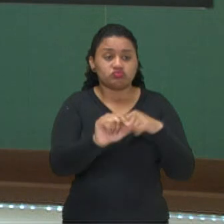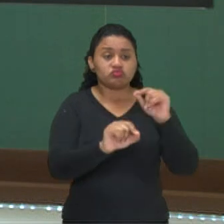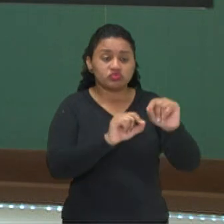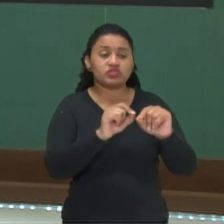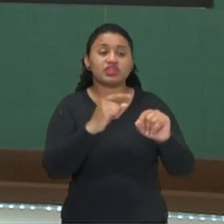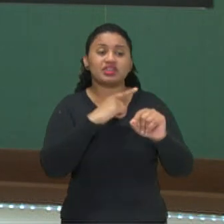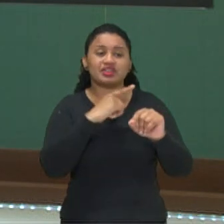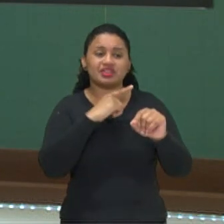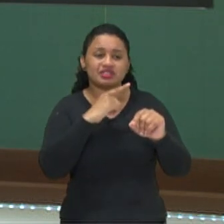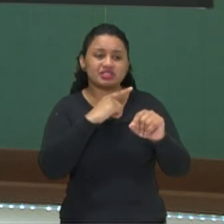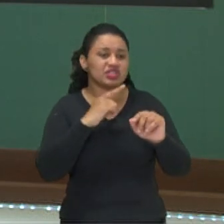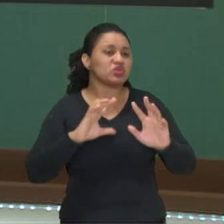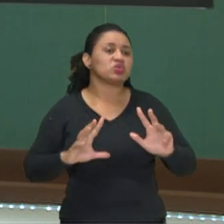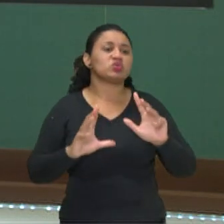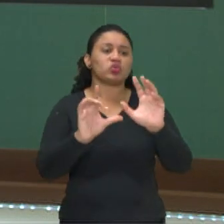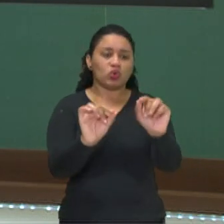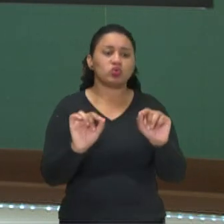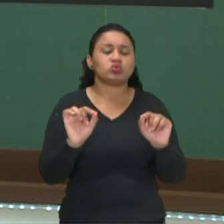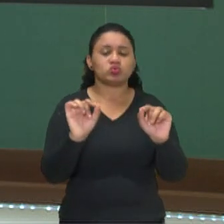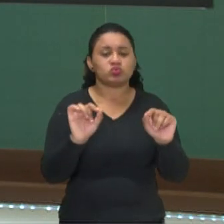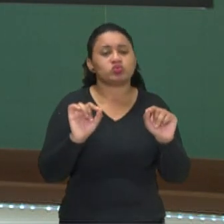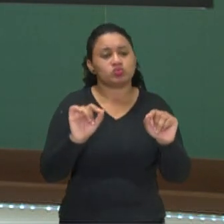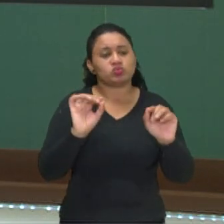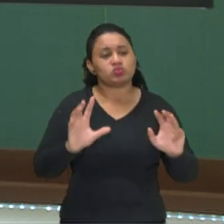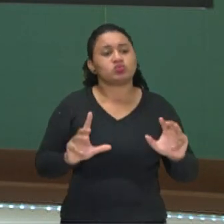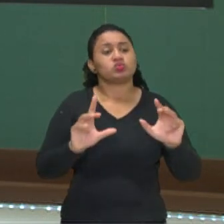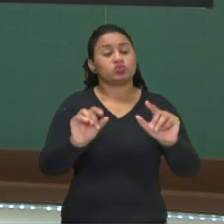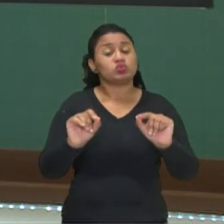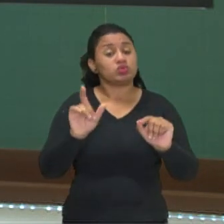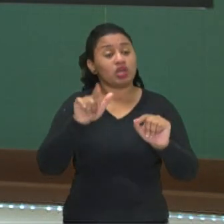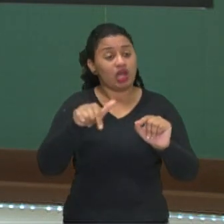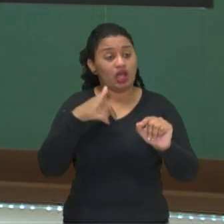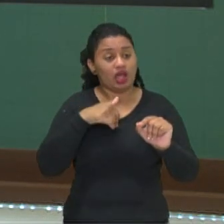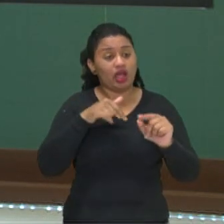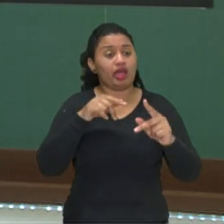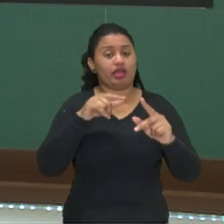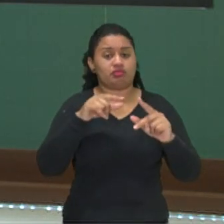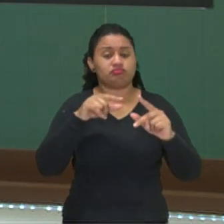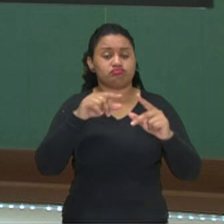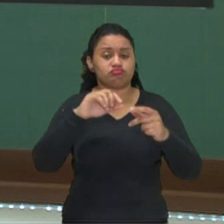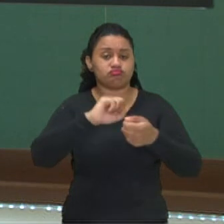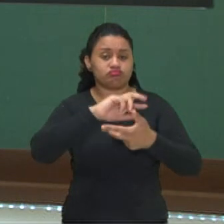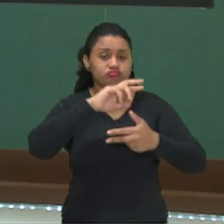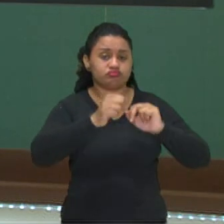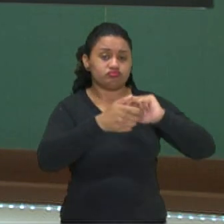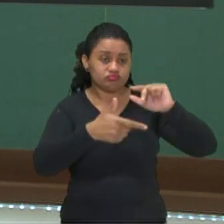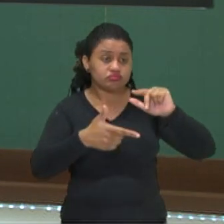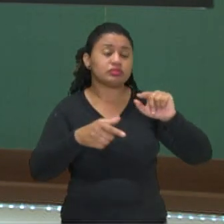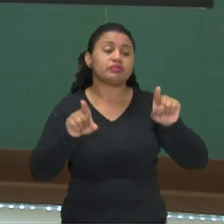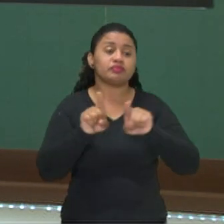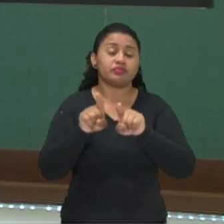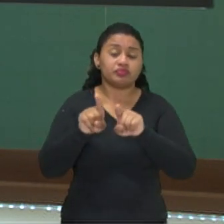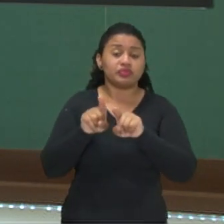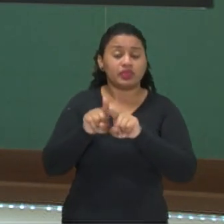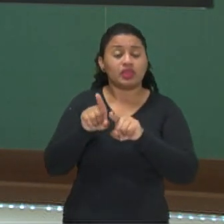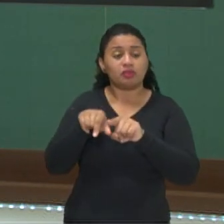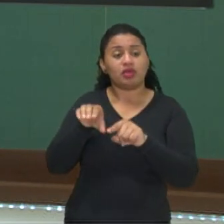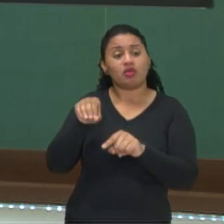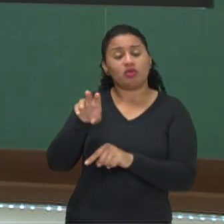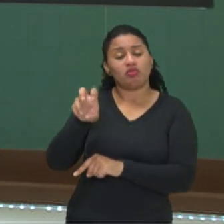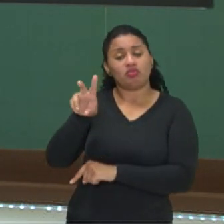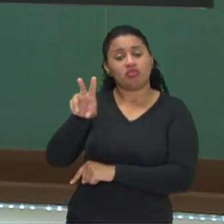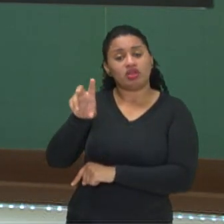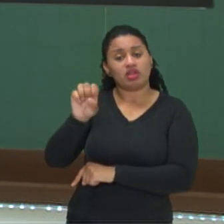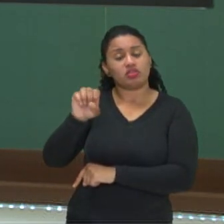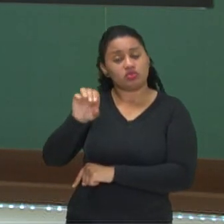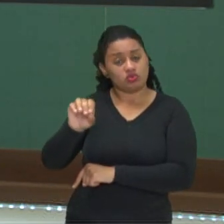poliedros regulares, todos eles são poliedros também convexos, ou seja, a relação